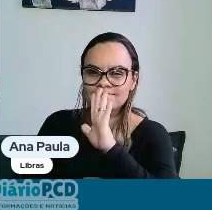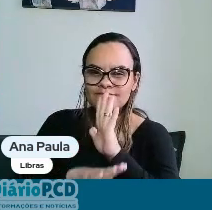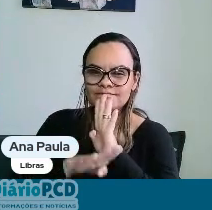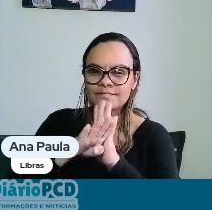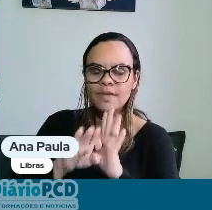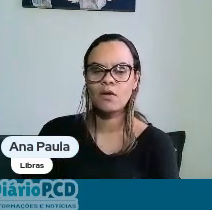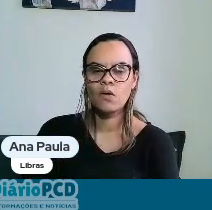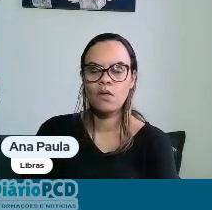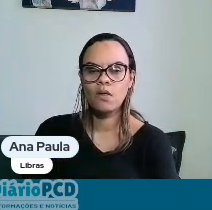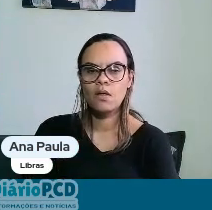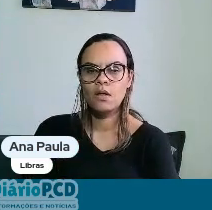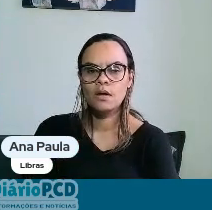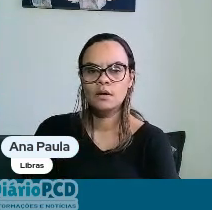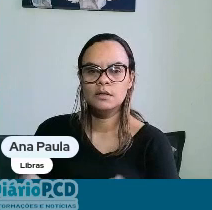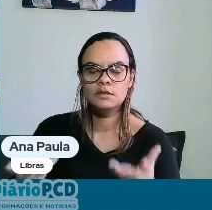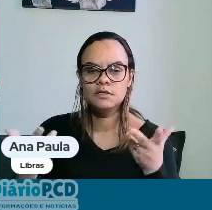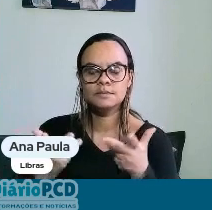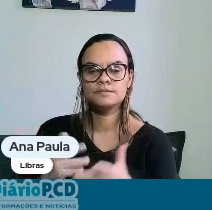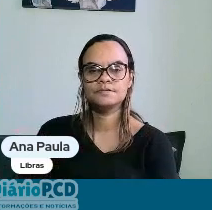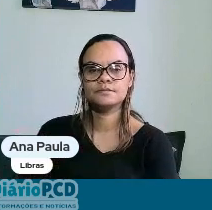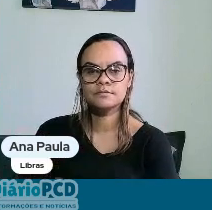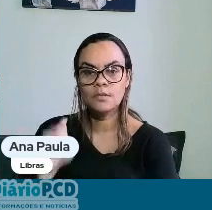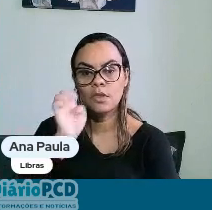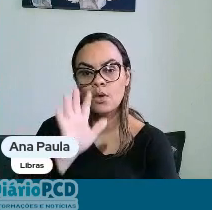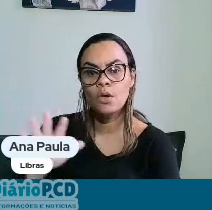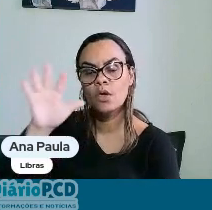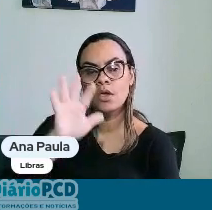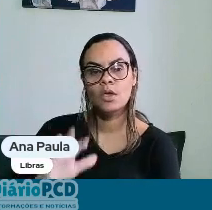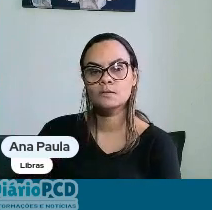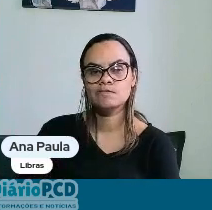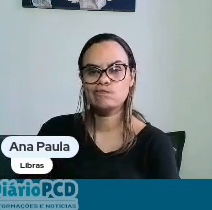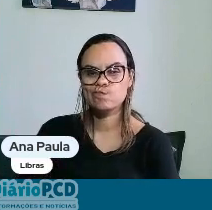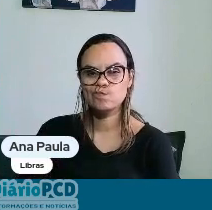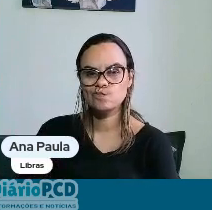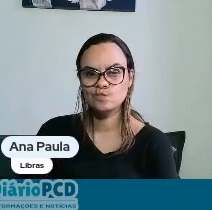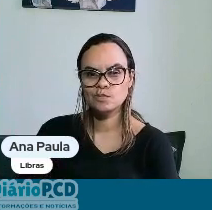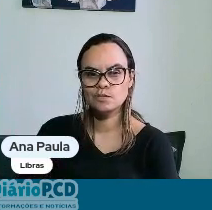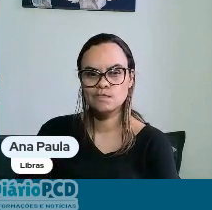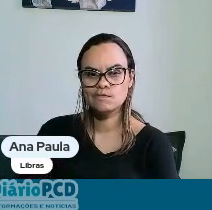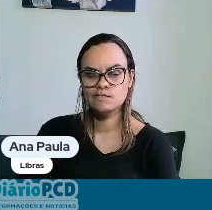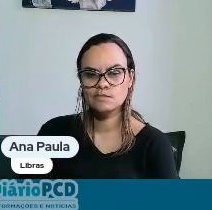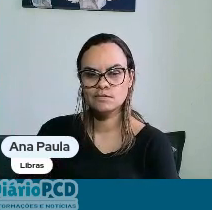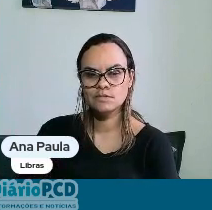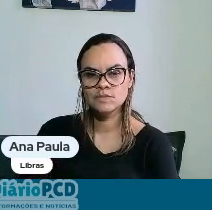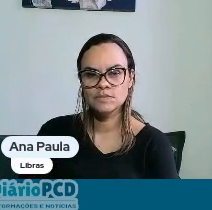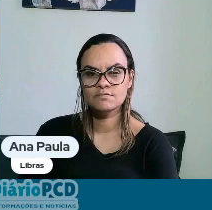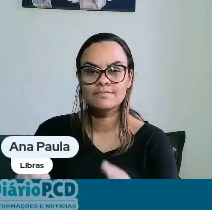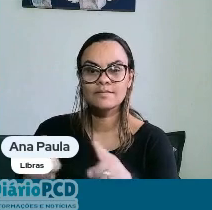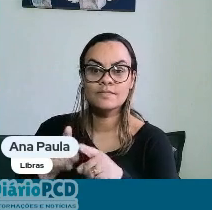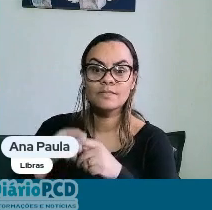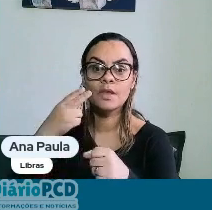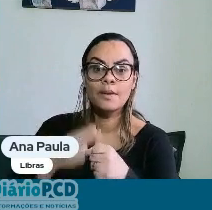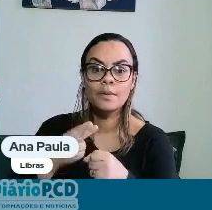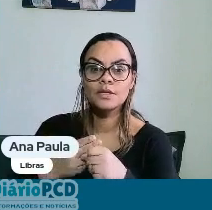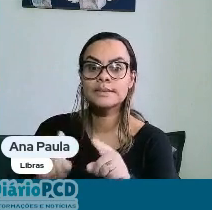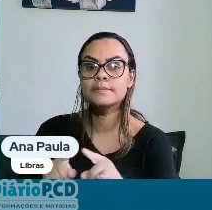monumental para atender não só os estados, naquilo que eles vão receber de IBS, mas os